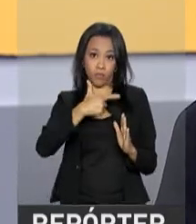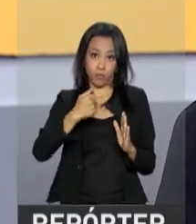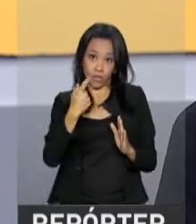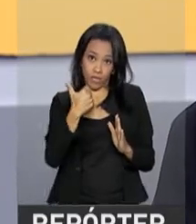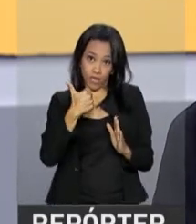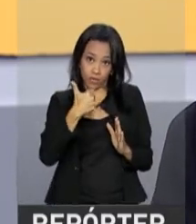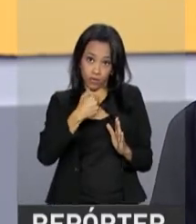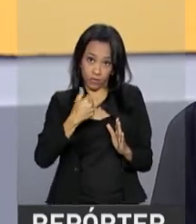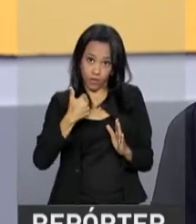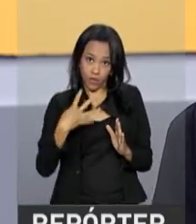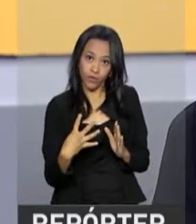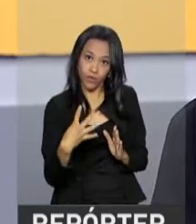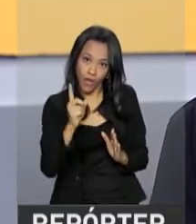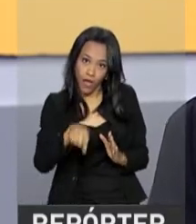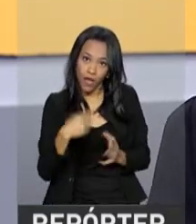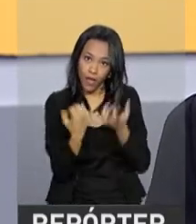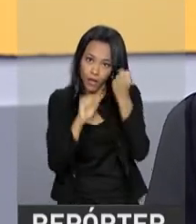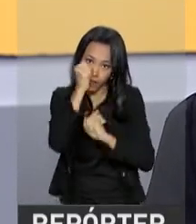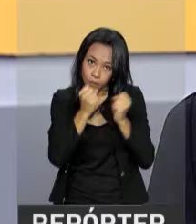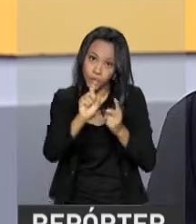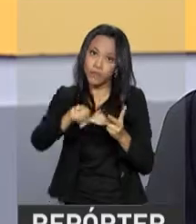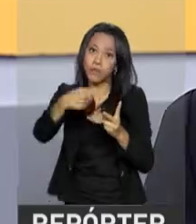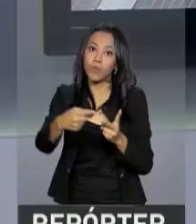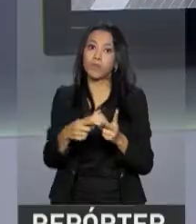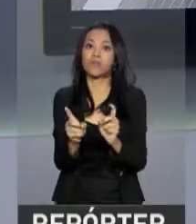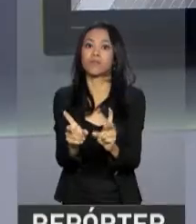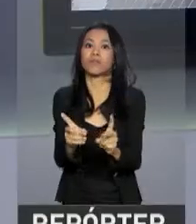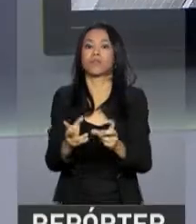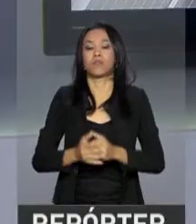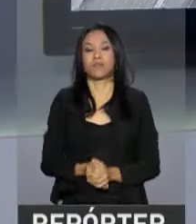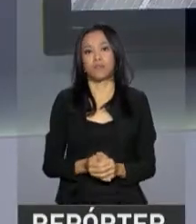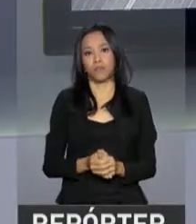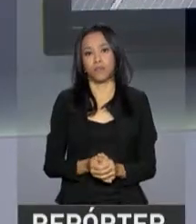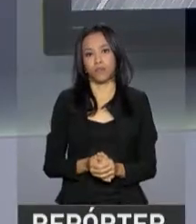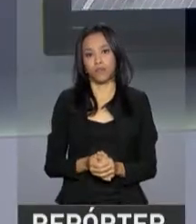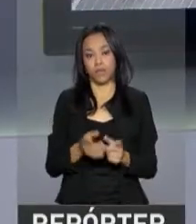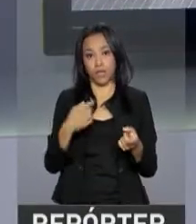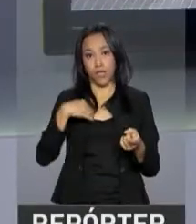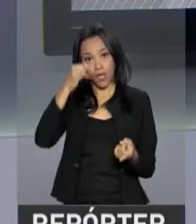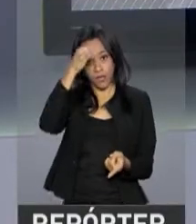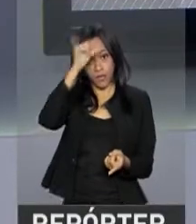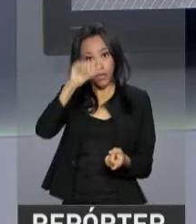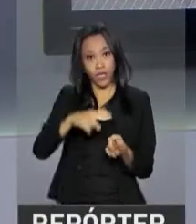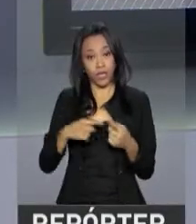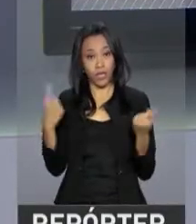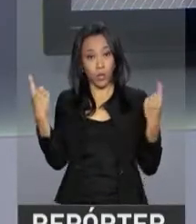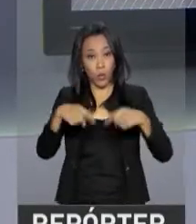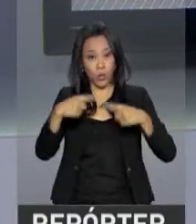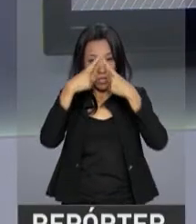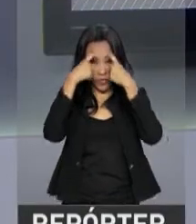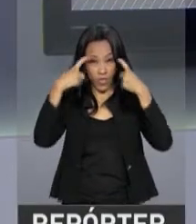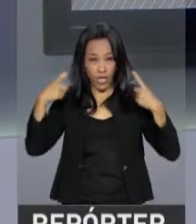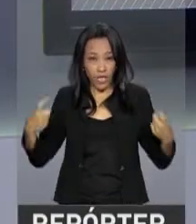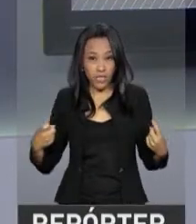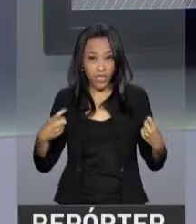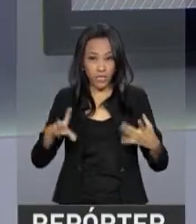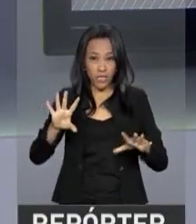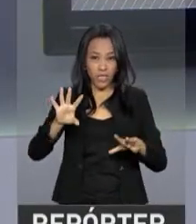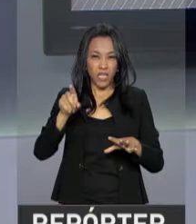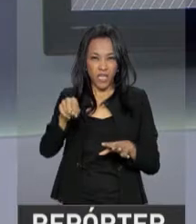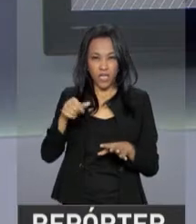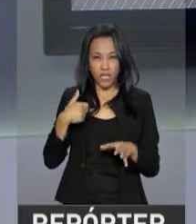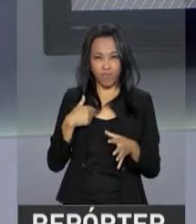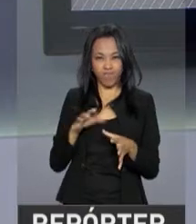do índice foi dada pela indústria seguida pelo comércio prevenir e combater a violência eo assédio as atletas